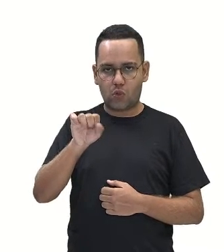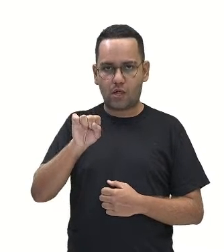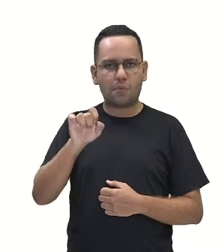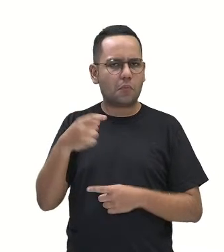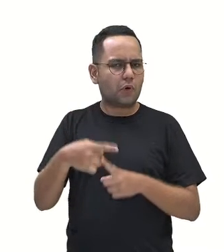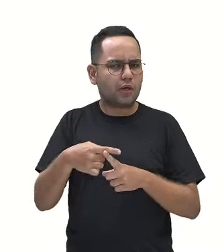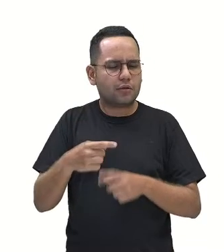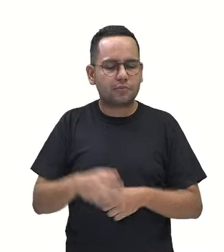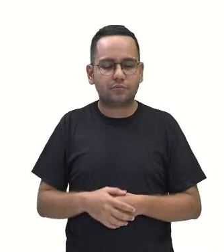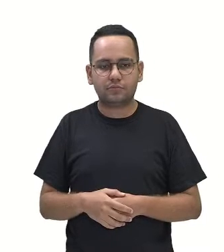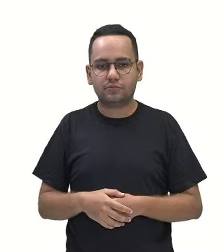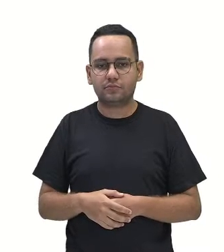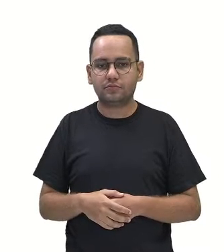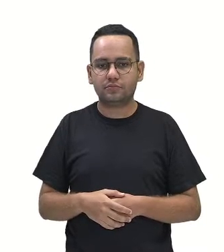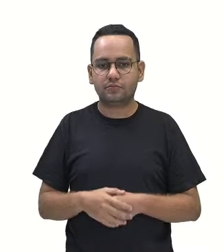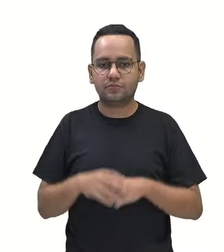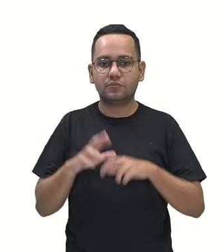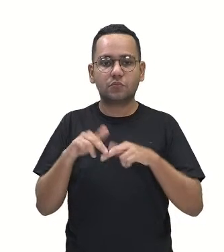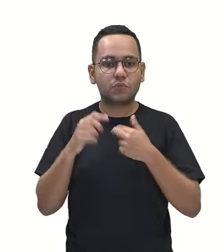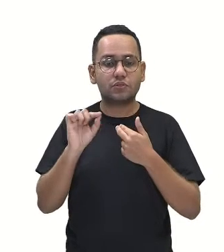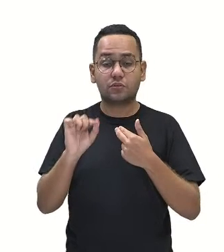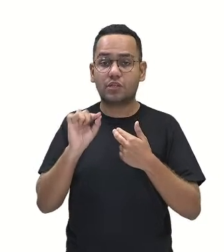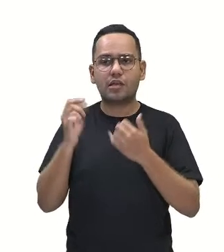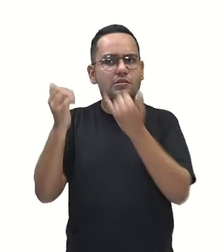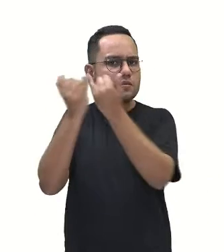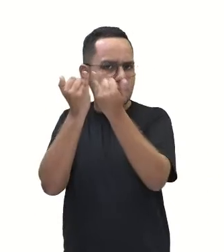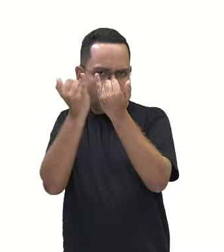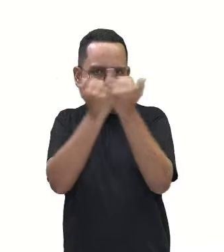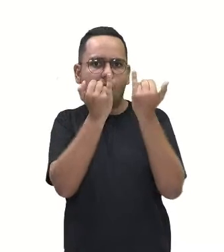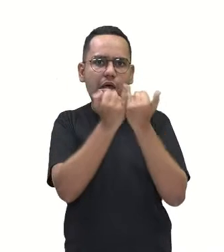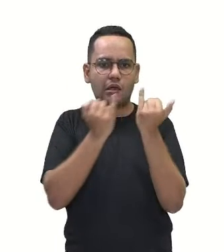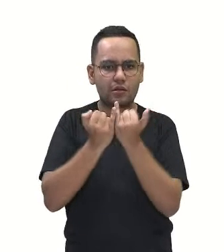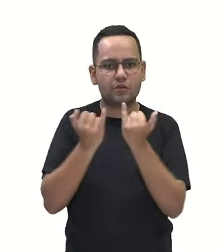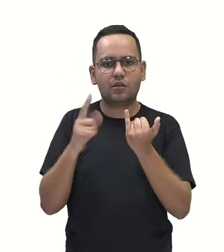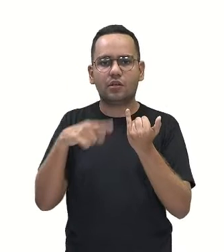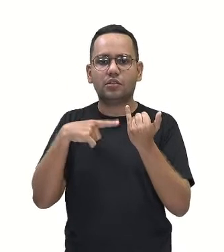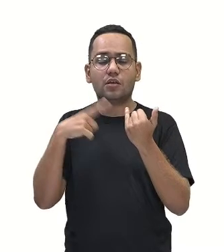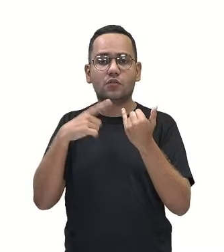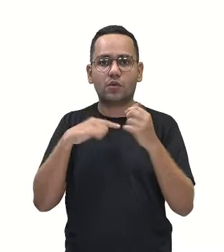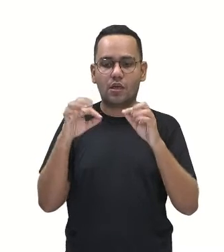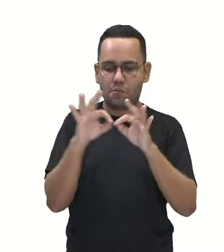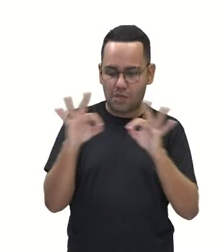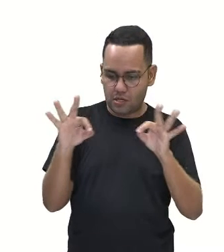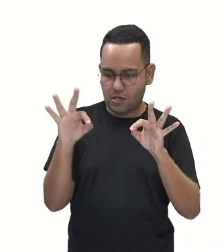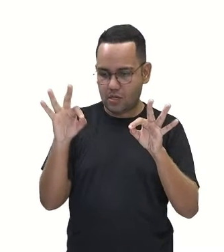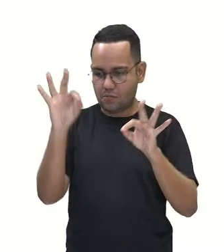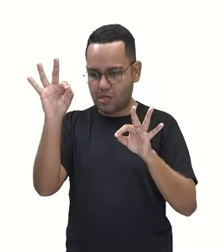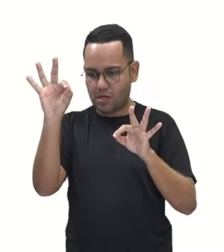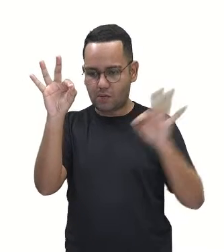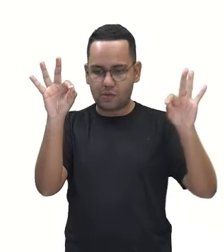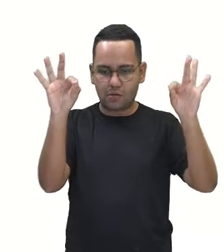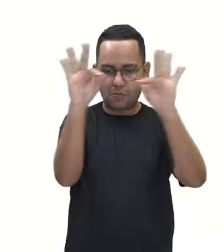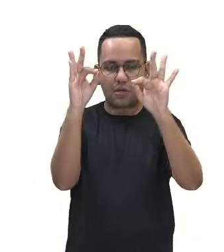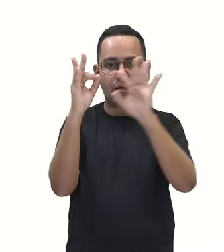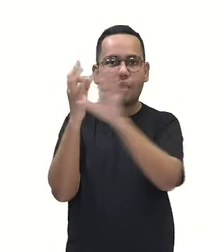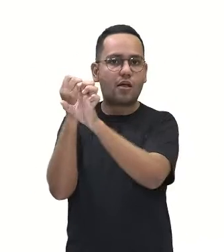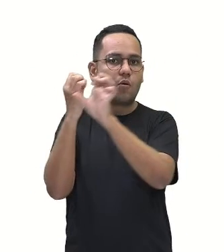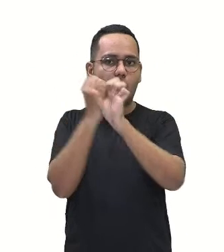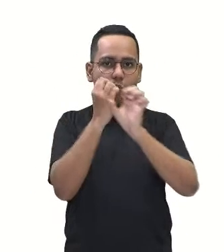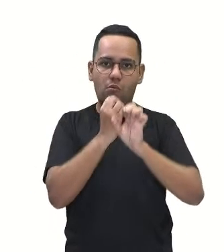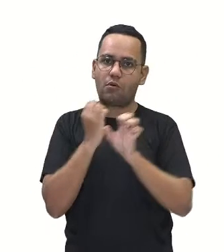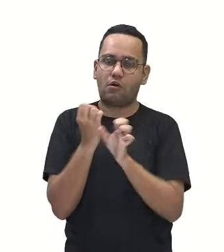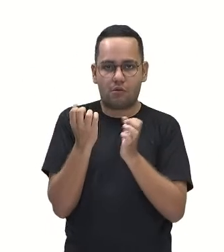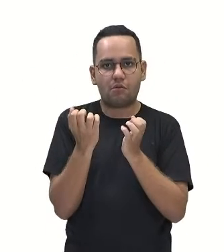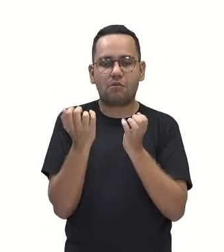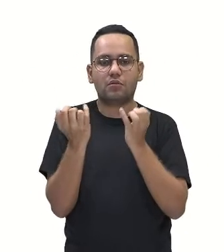lados dele todos são congruentes. Essa medida é a mesma dessa e dessa. Então, ele possui aí os